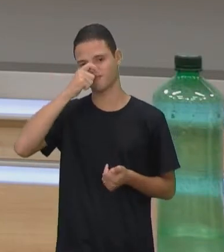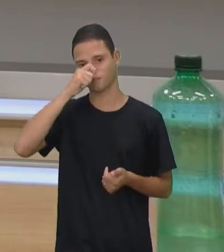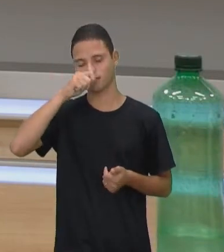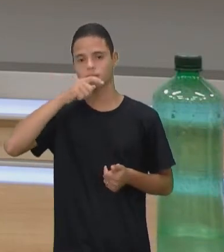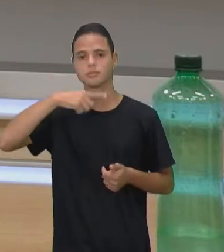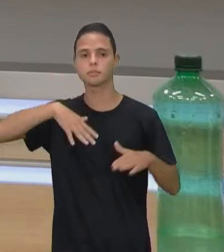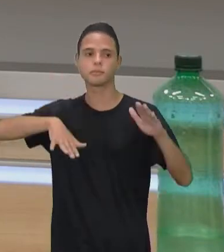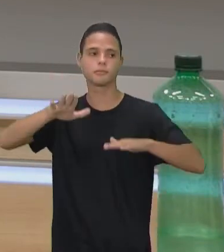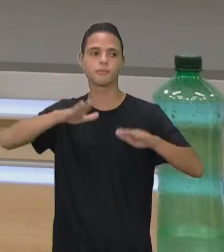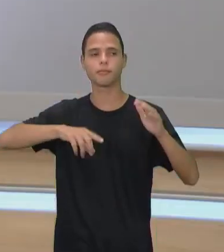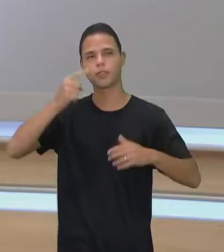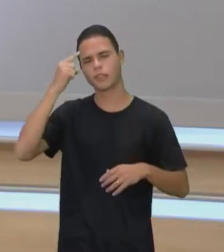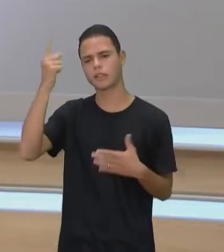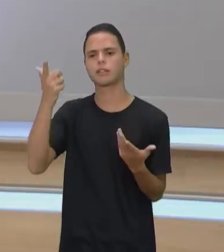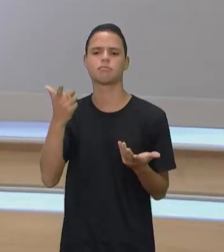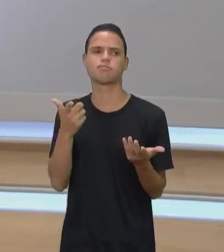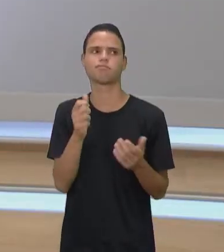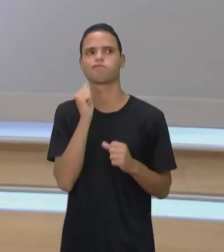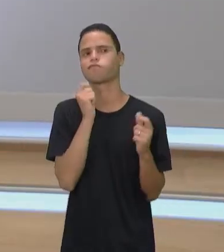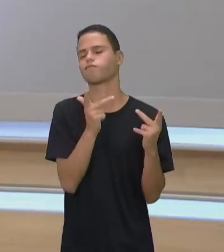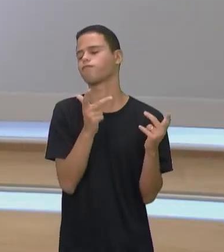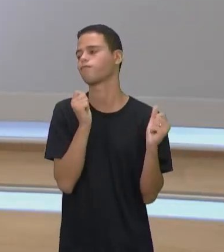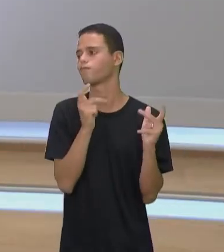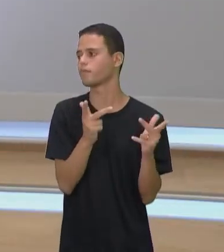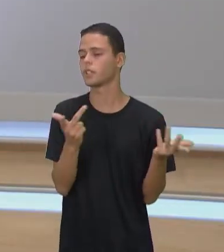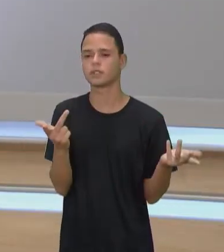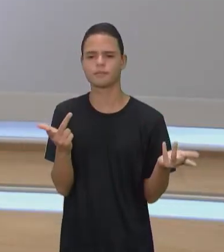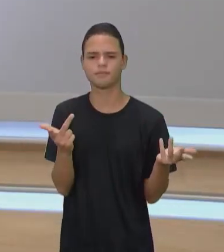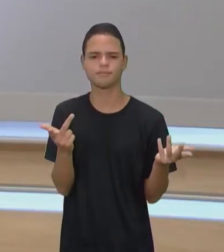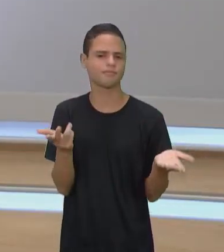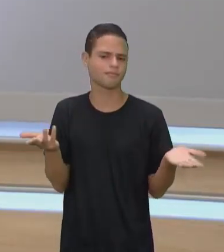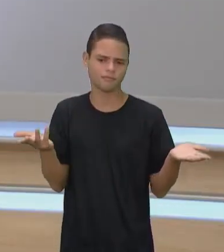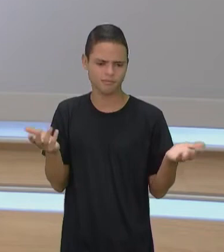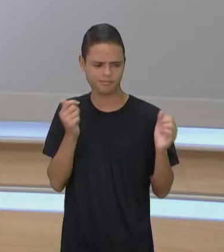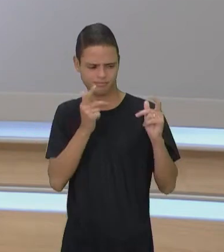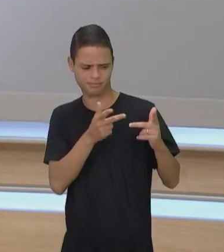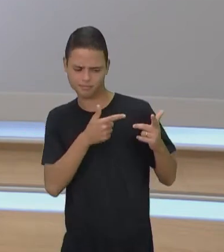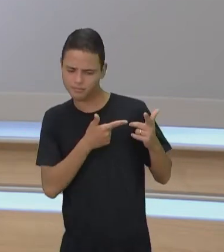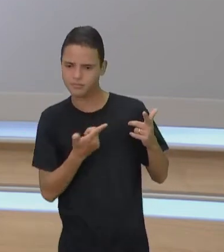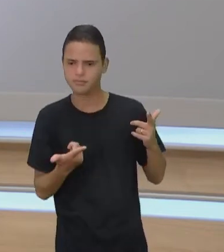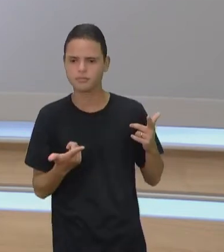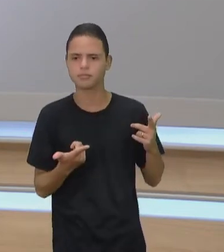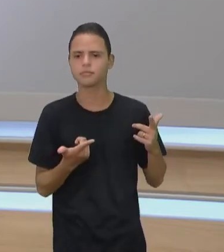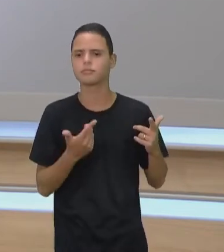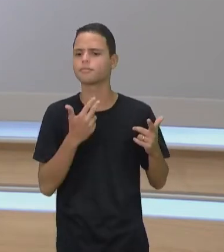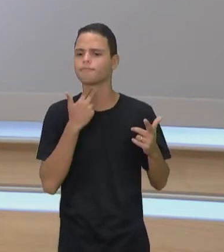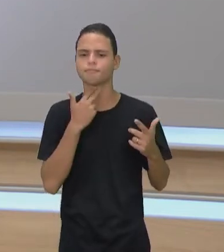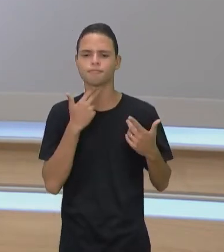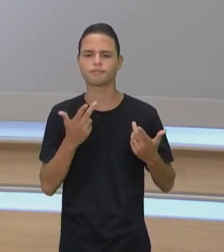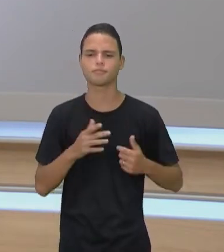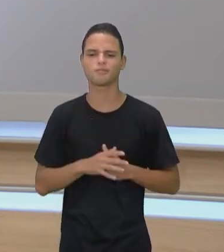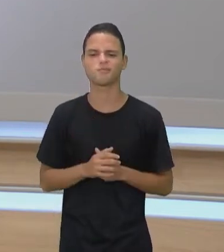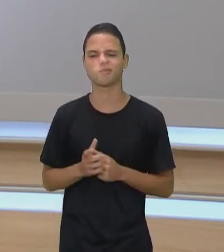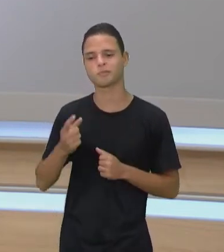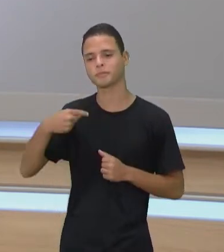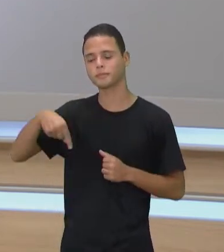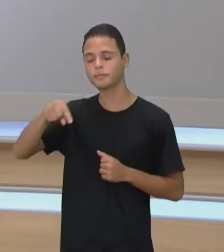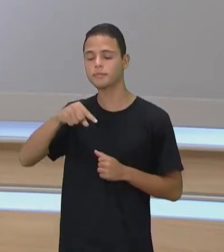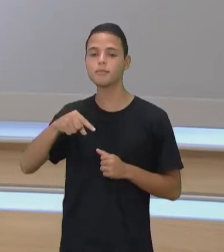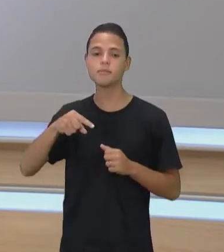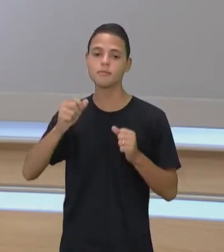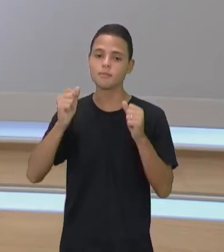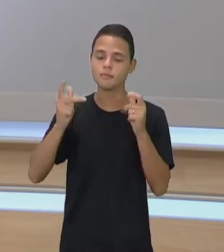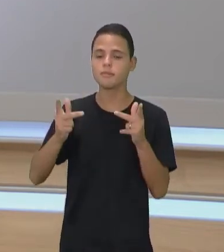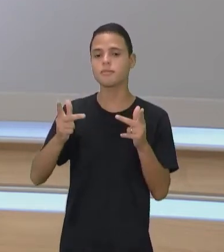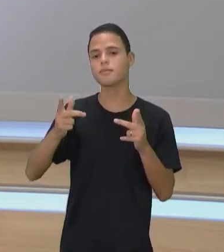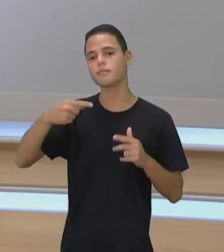para falar legal. Não, e assim, nós podemos tomar essas atitudes. É óbvio que tudo no começo,